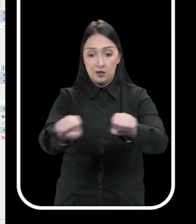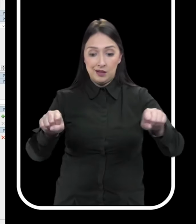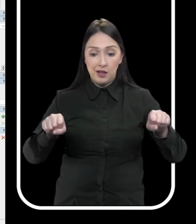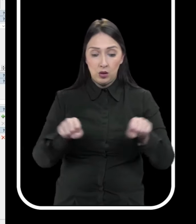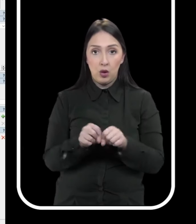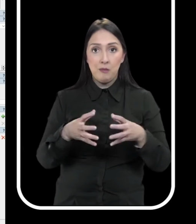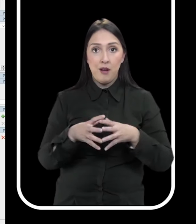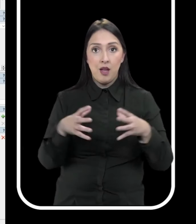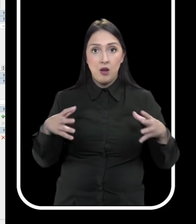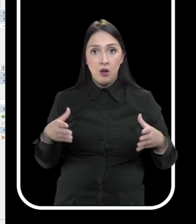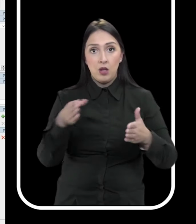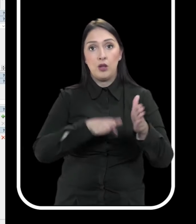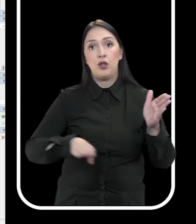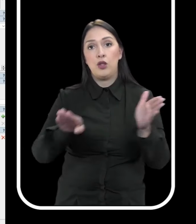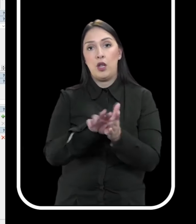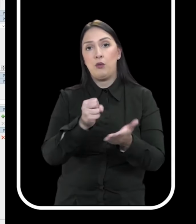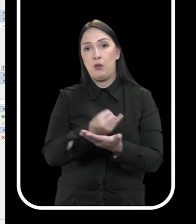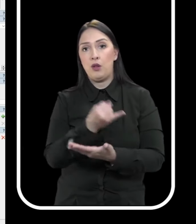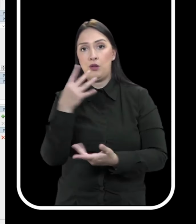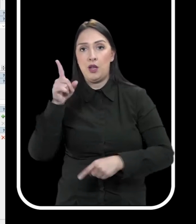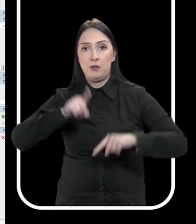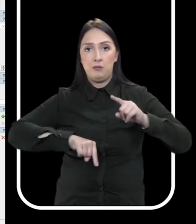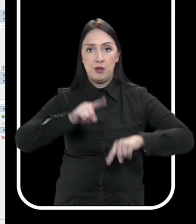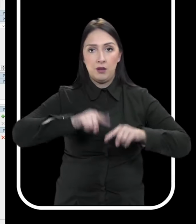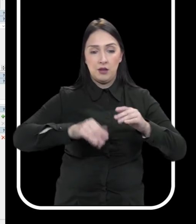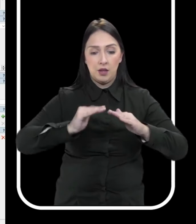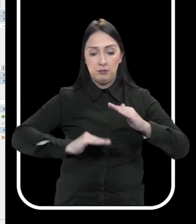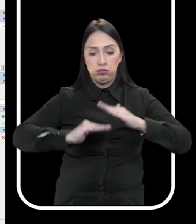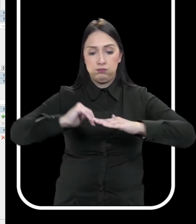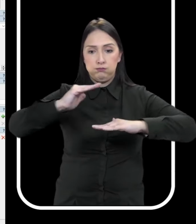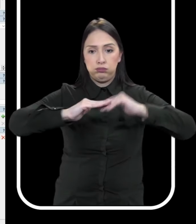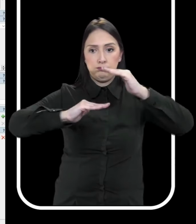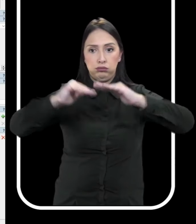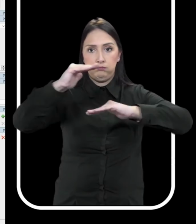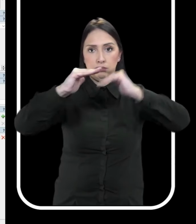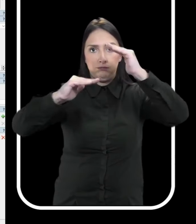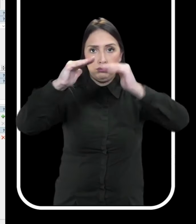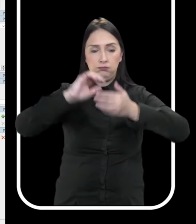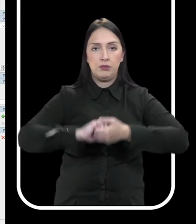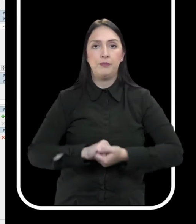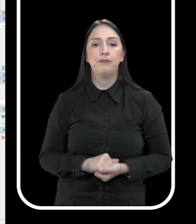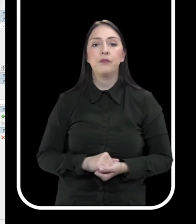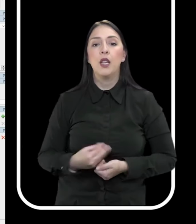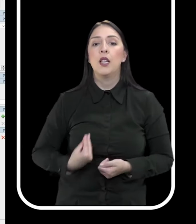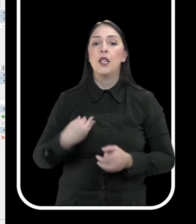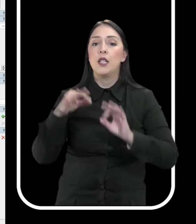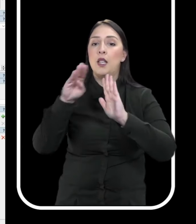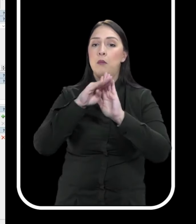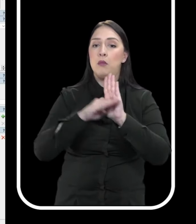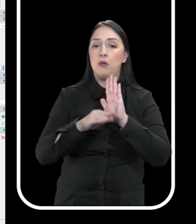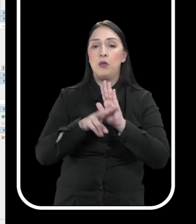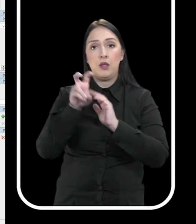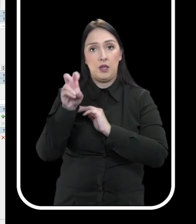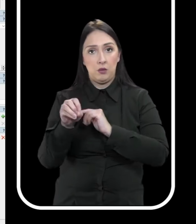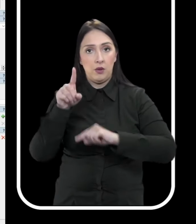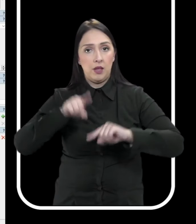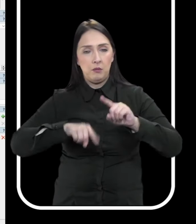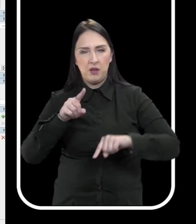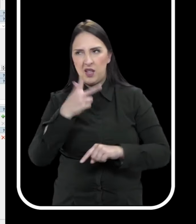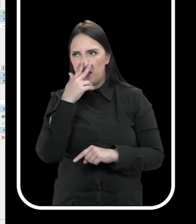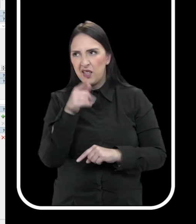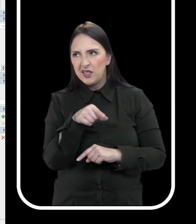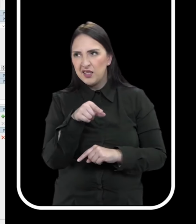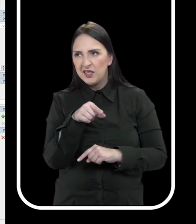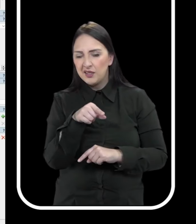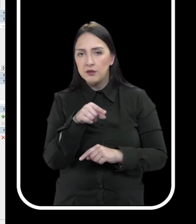distância maior, quando atinge uma certa quantidade de peças processadas, e aí está programado aqui 50 peças,